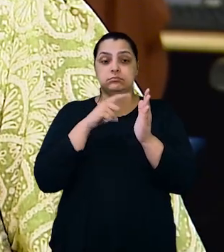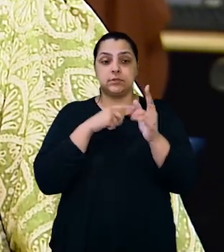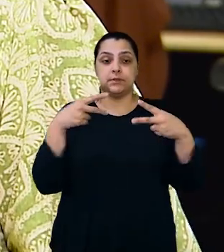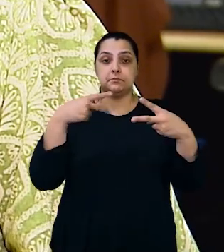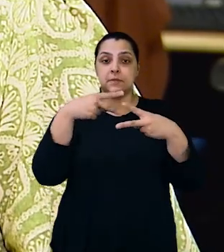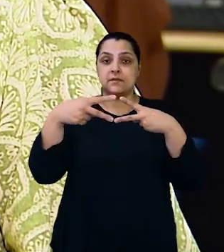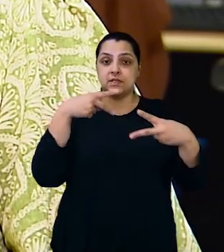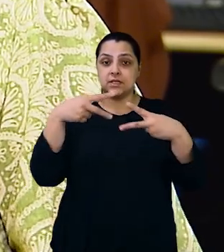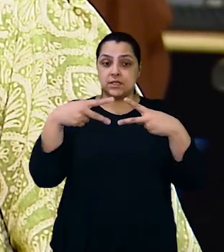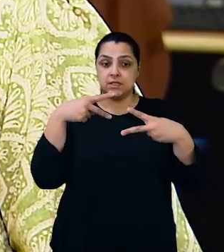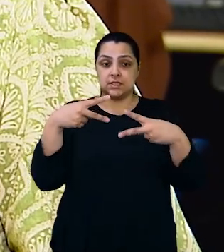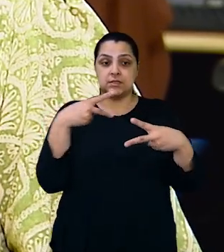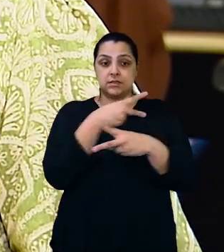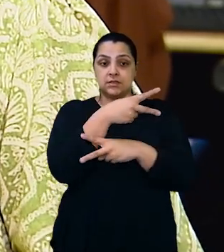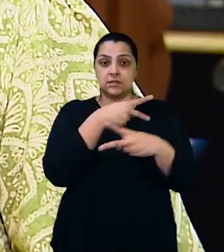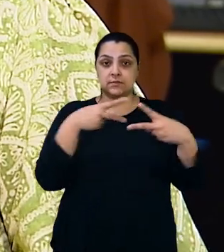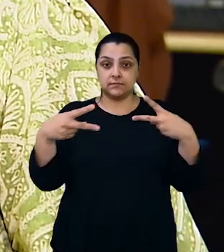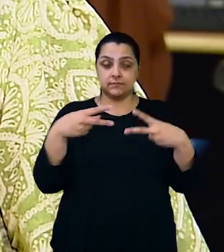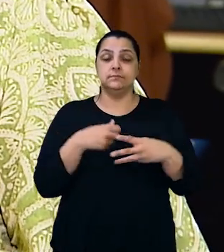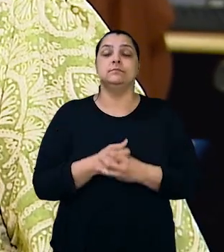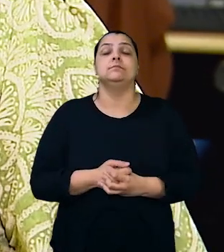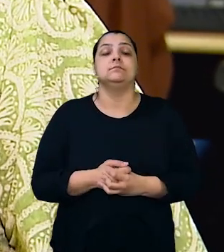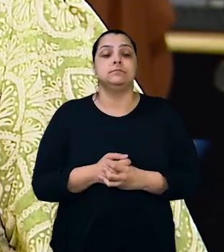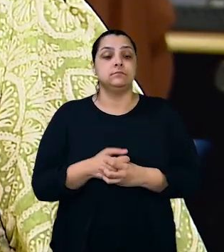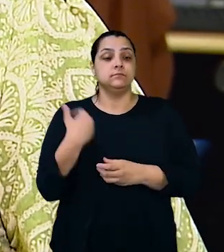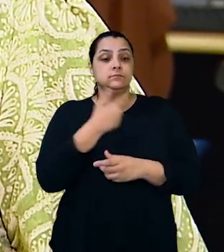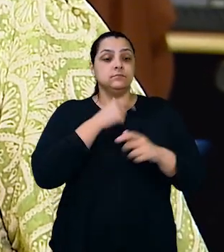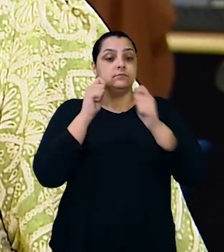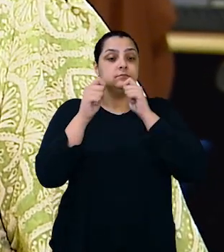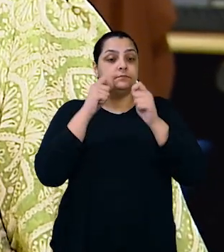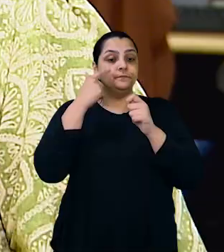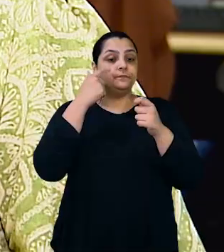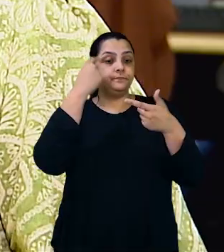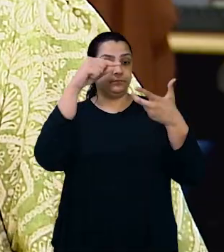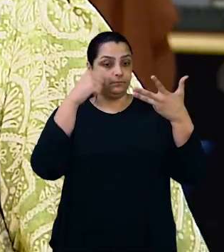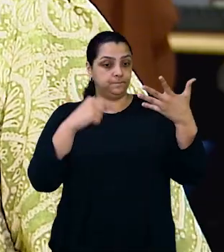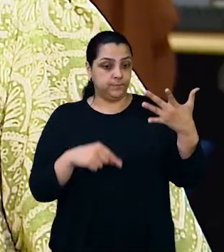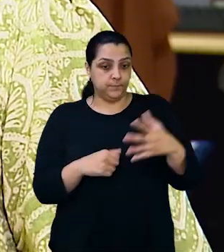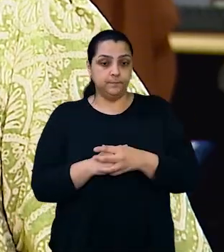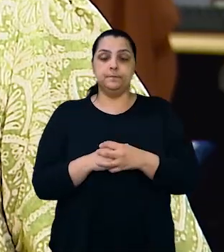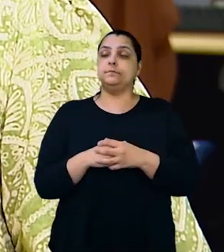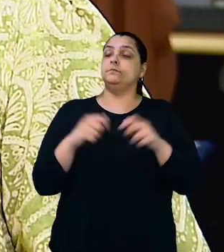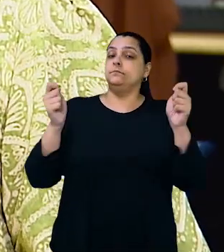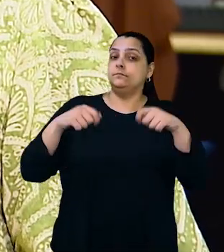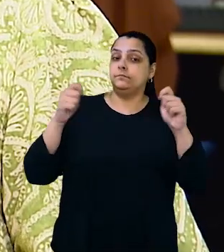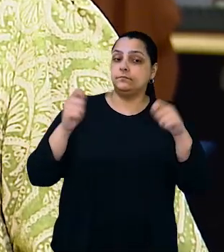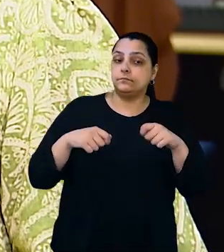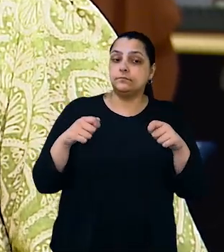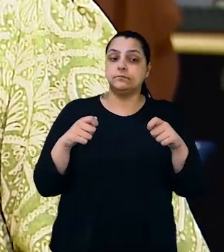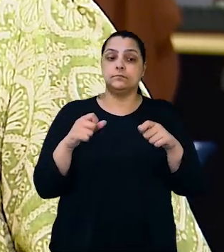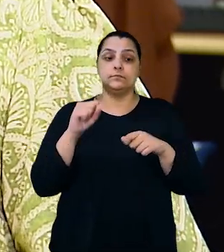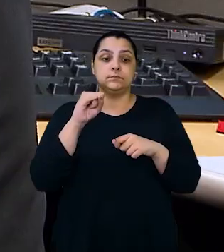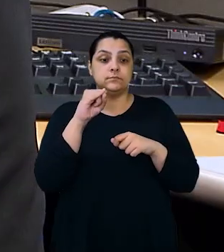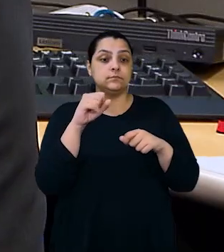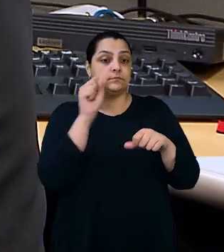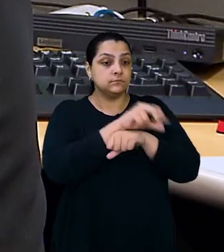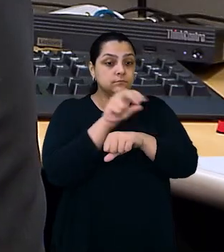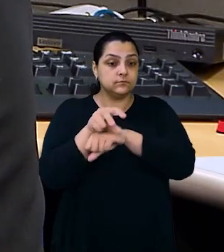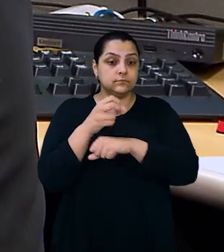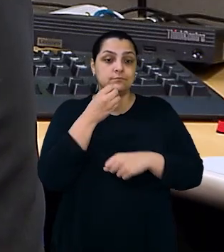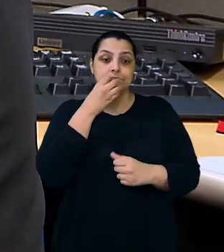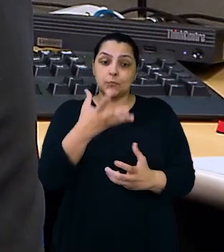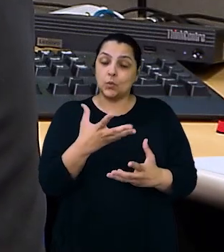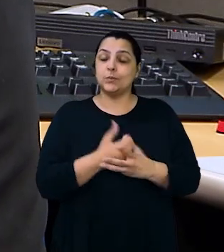uma entrevista para verificar as habilidades, as possibilidades de lotação. Isso é